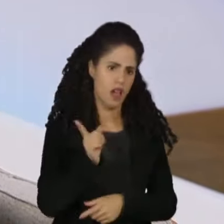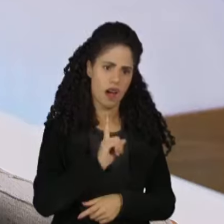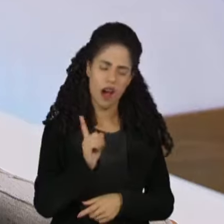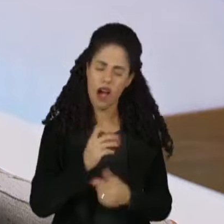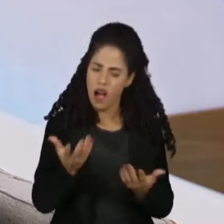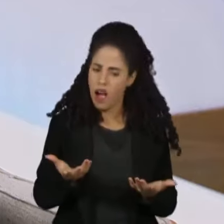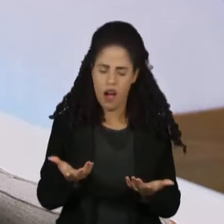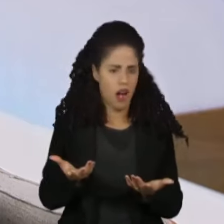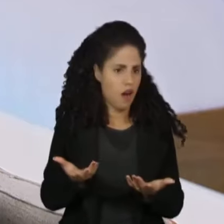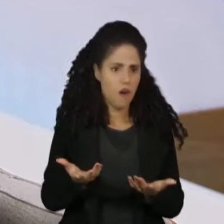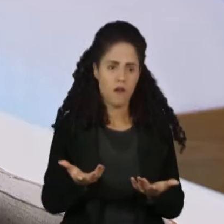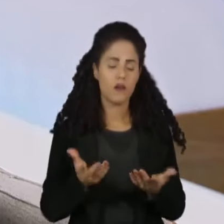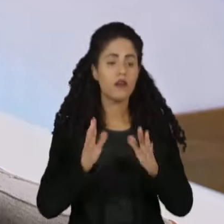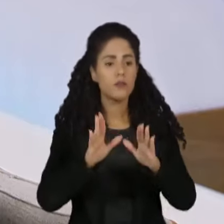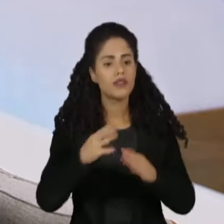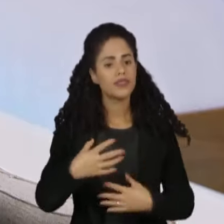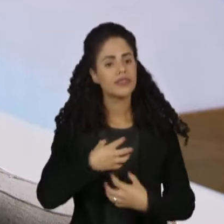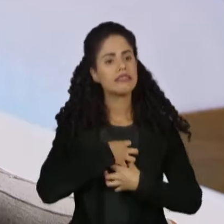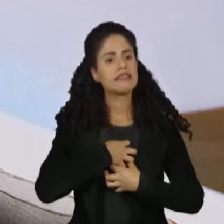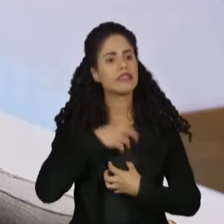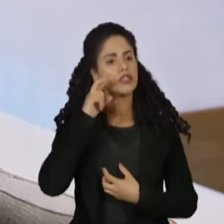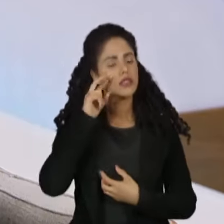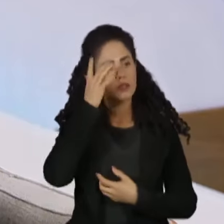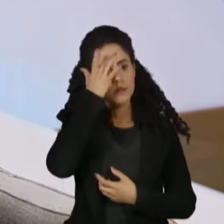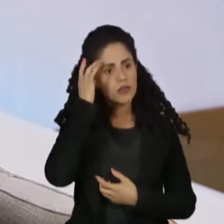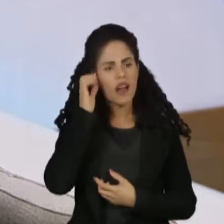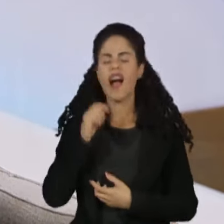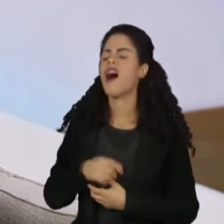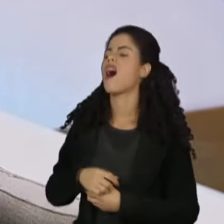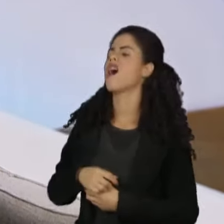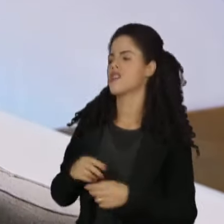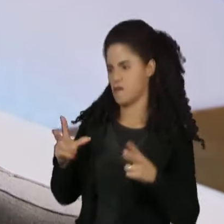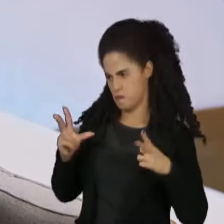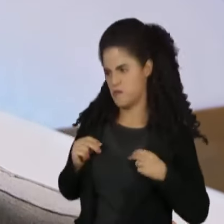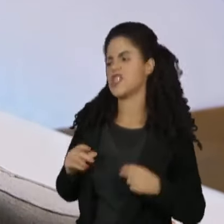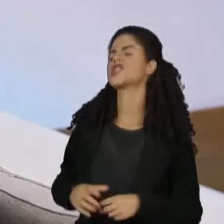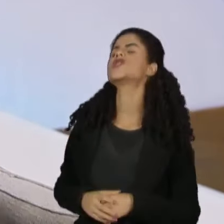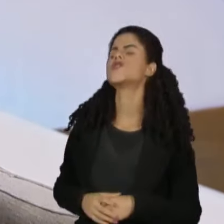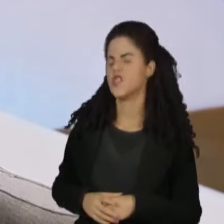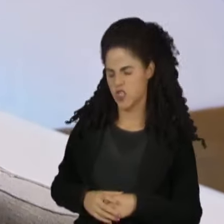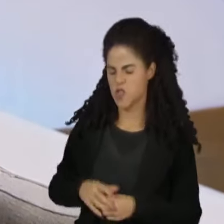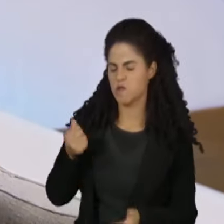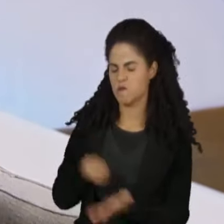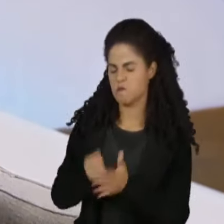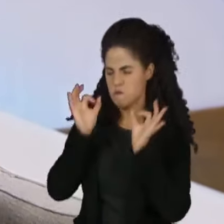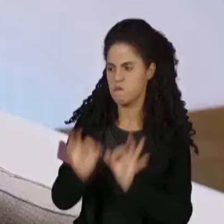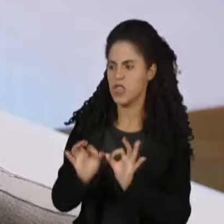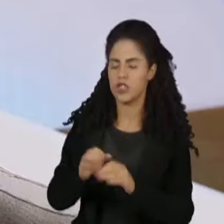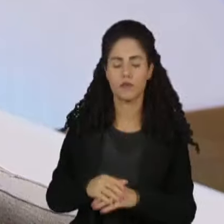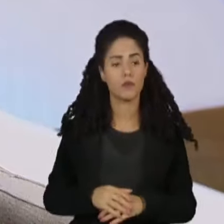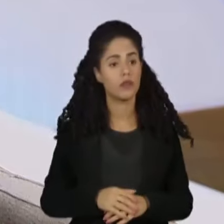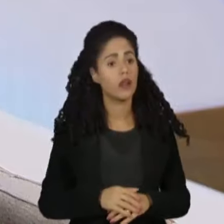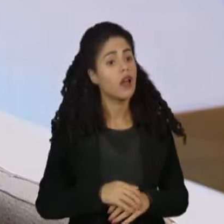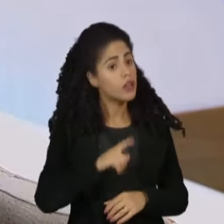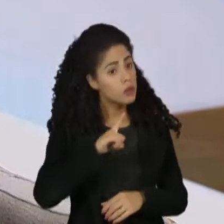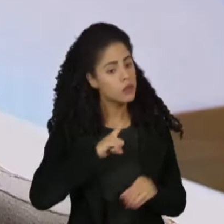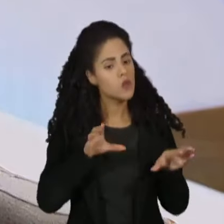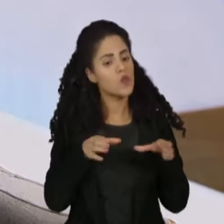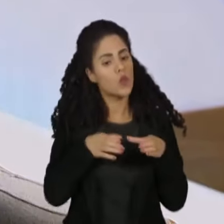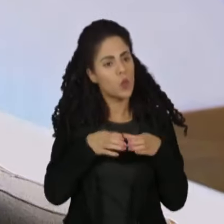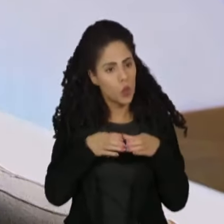ato de violência Mas a sensação que as pessoas tinham é que o cara mereceu Então teve eh eh eh num dos grupos de pesquisa